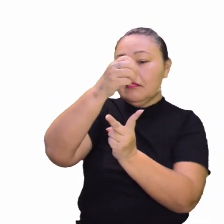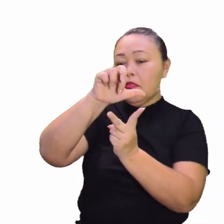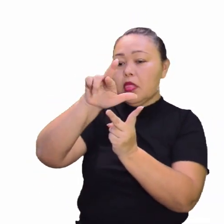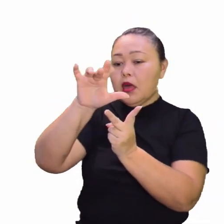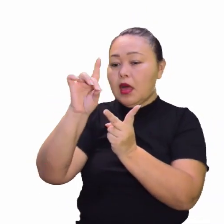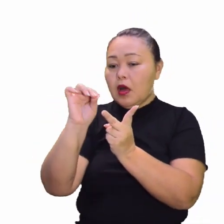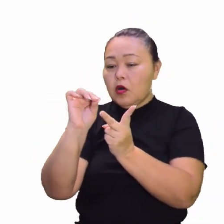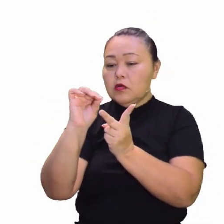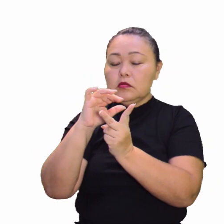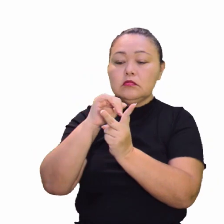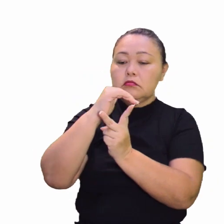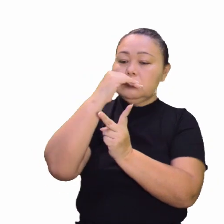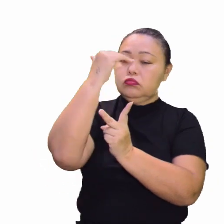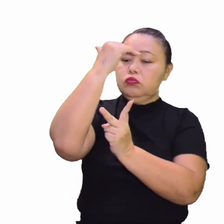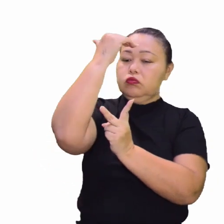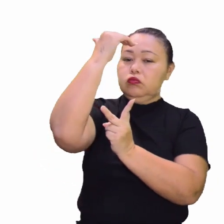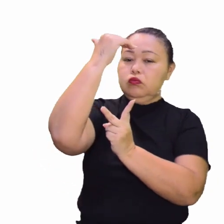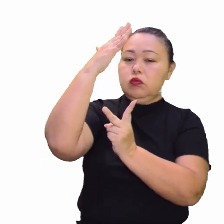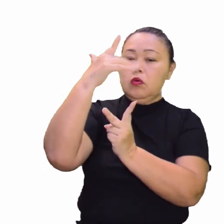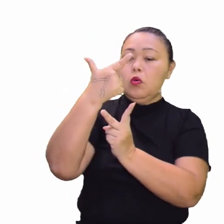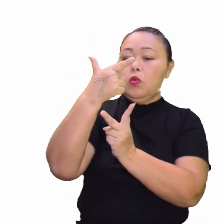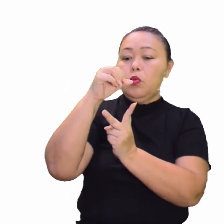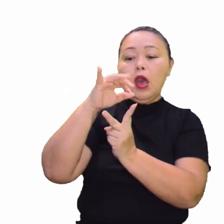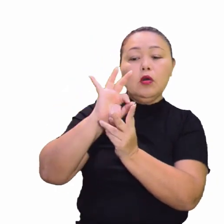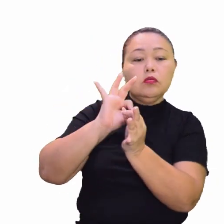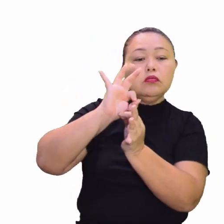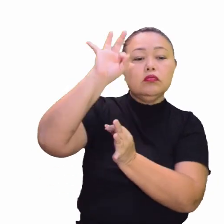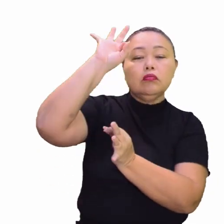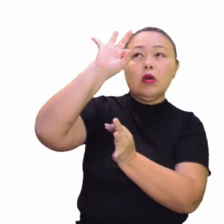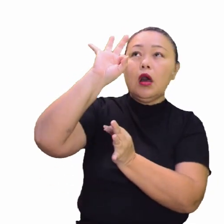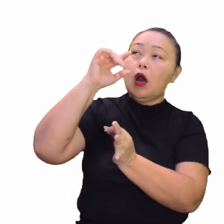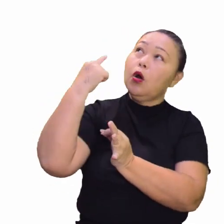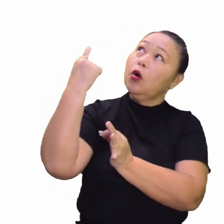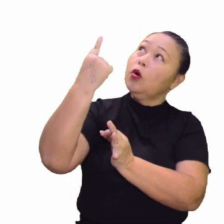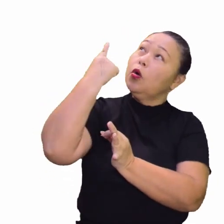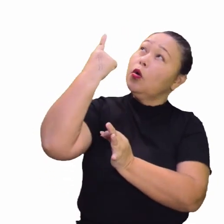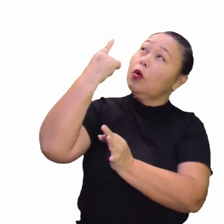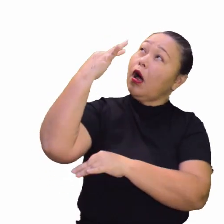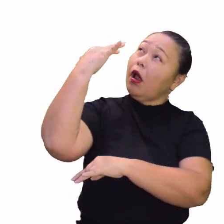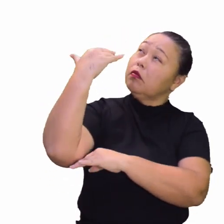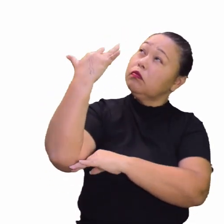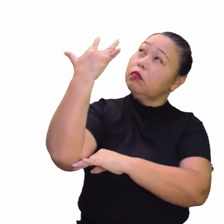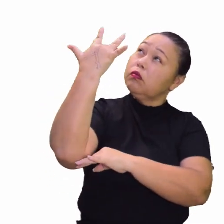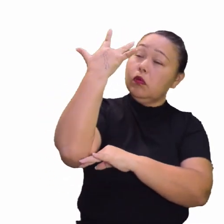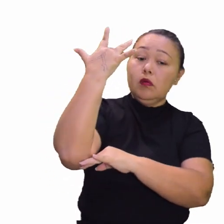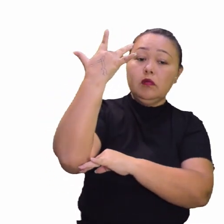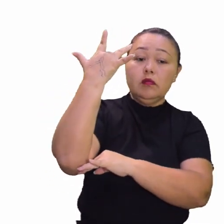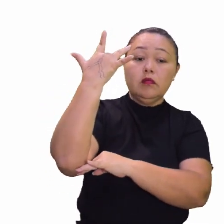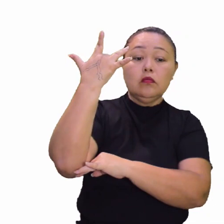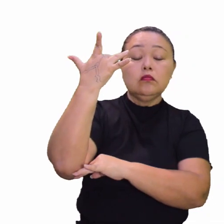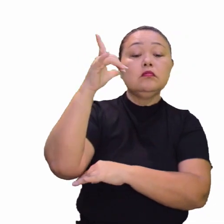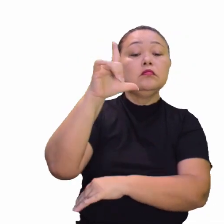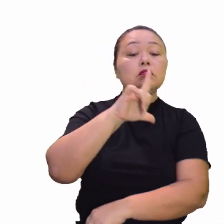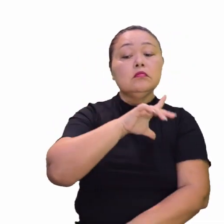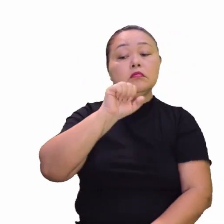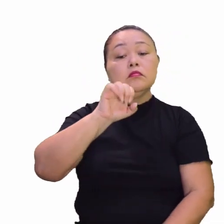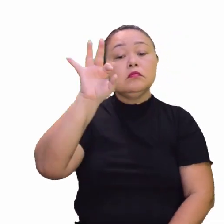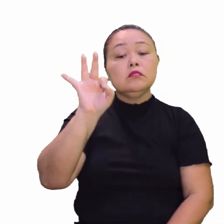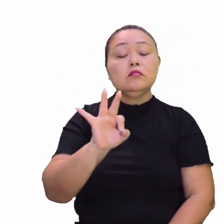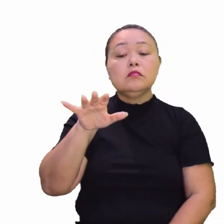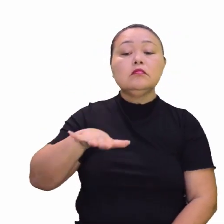com extrato mais alto, com cerca aí de 20 metros de altura. E ocupa cerca